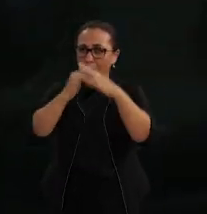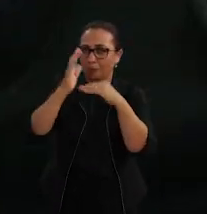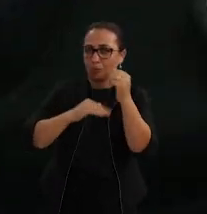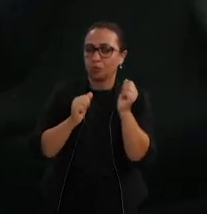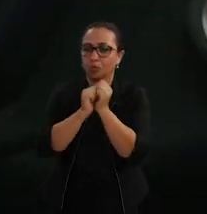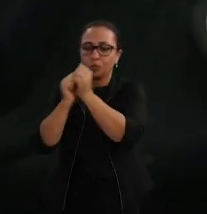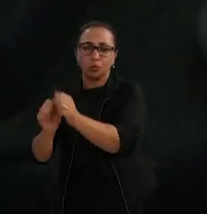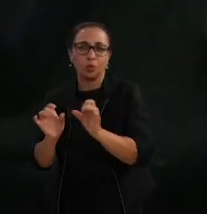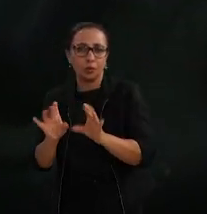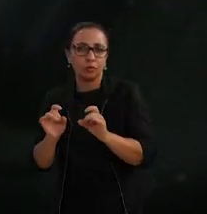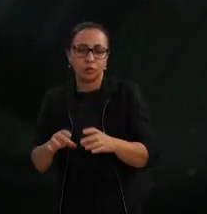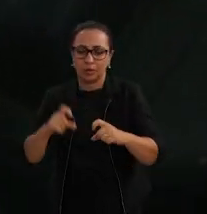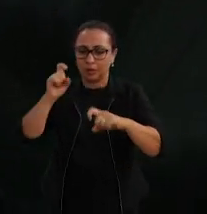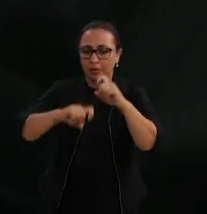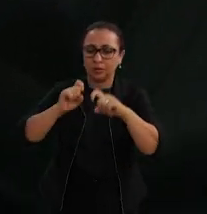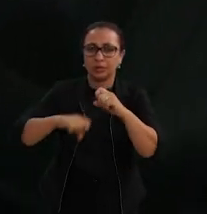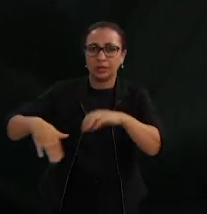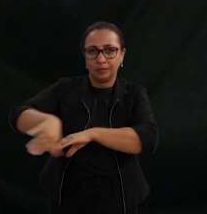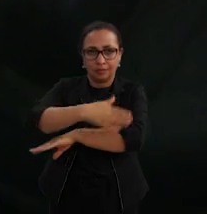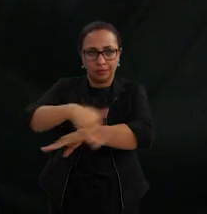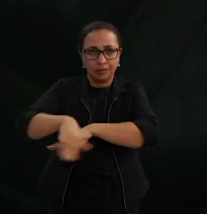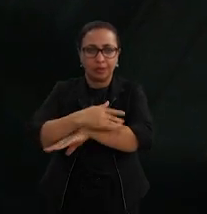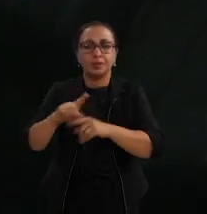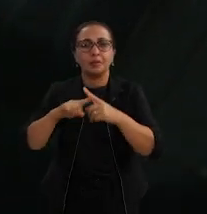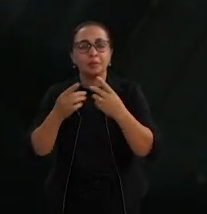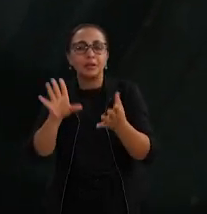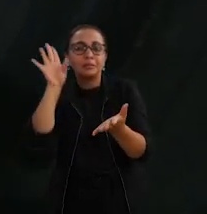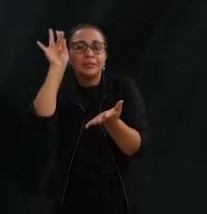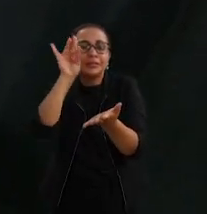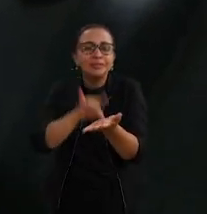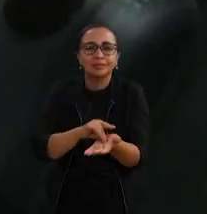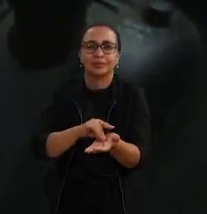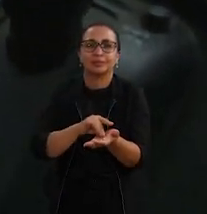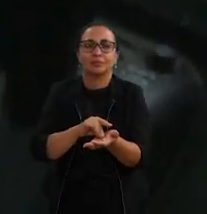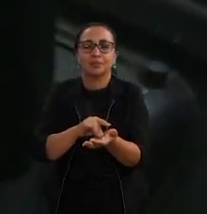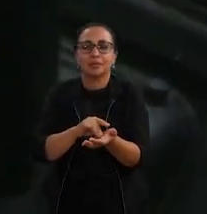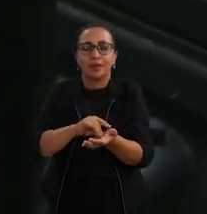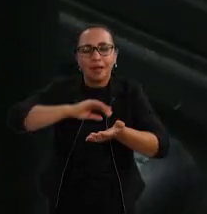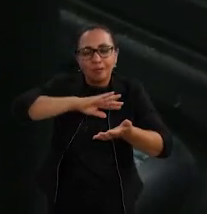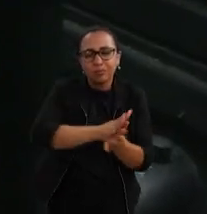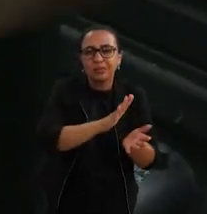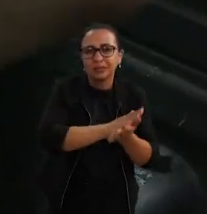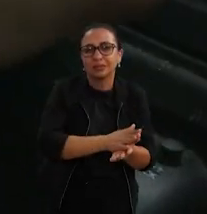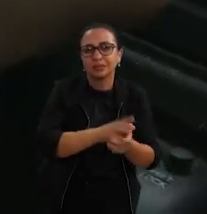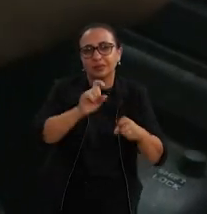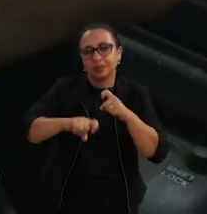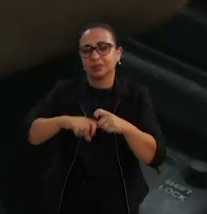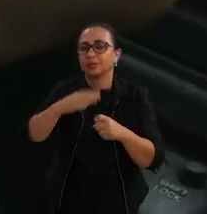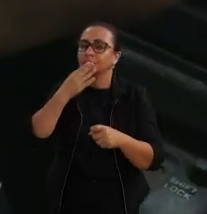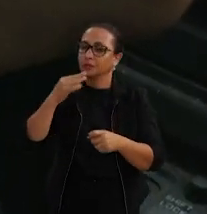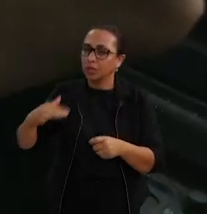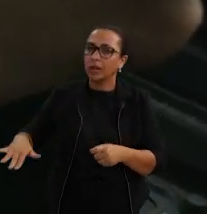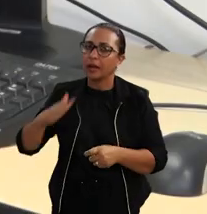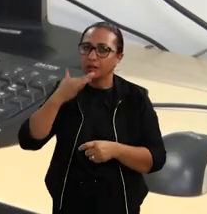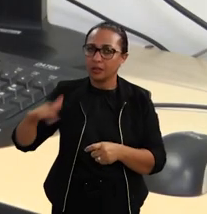do profissional com o comércio do sexo nas estradas, mais especificamente com a exploração sexual de crianças e